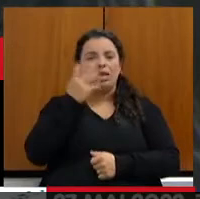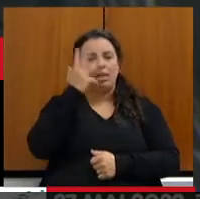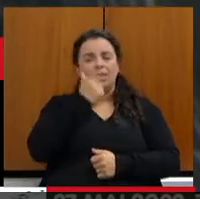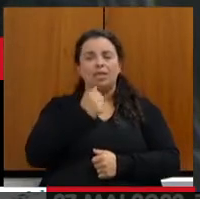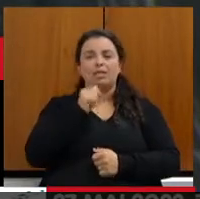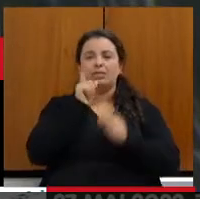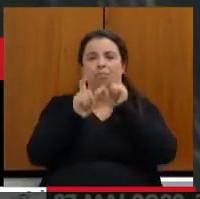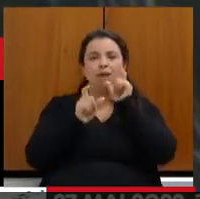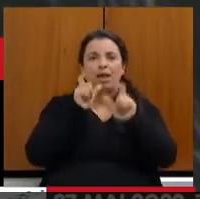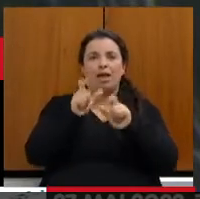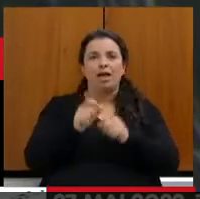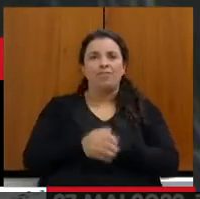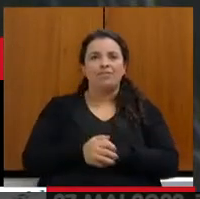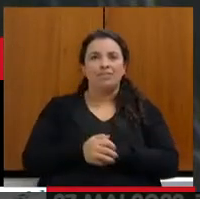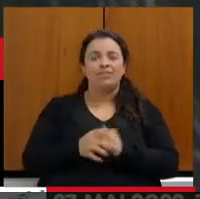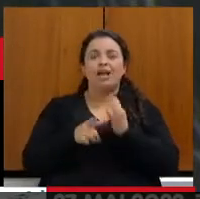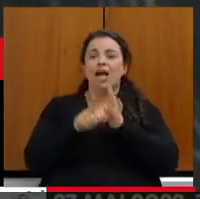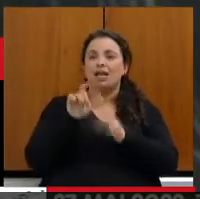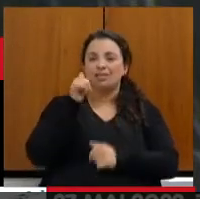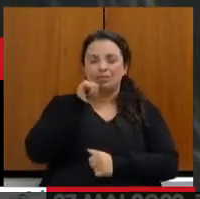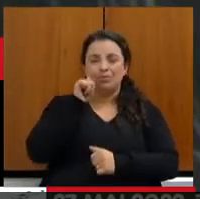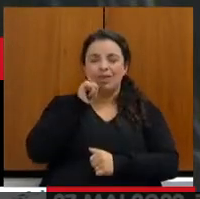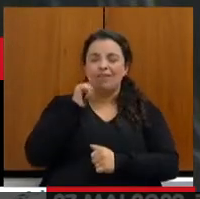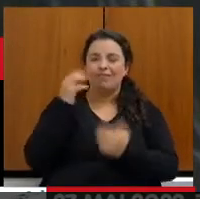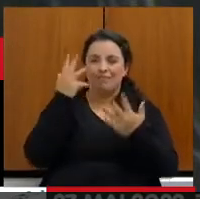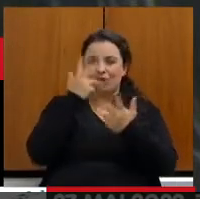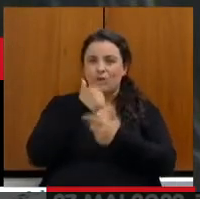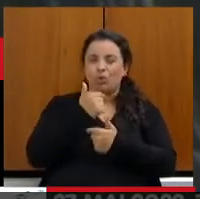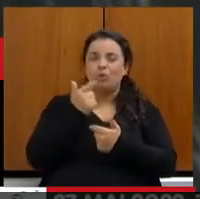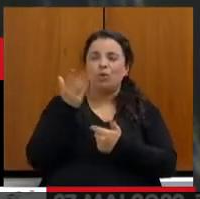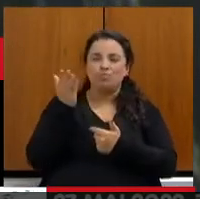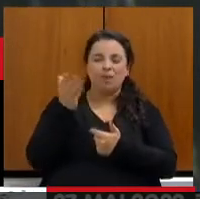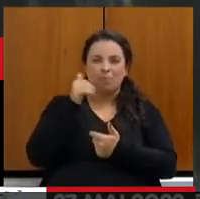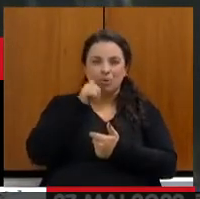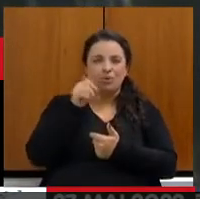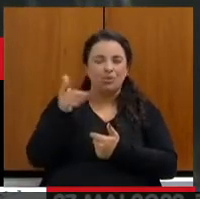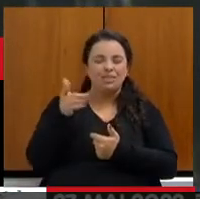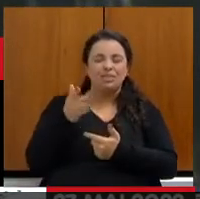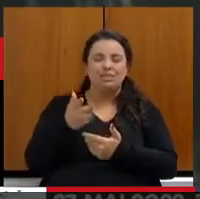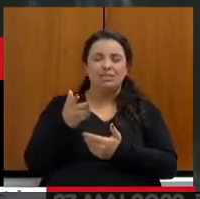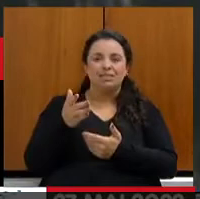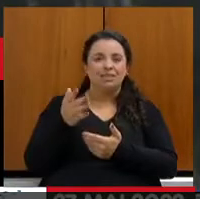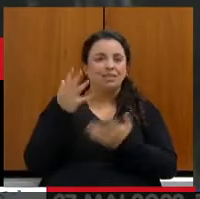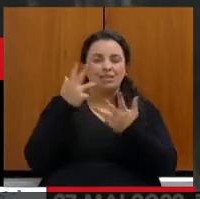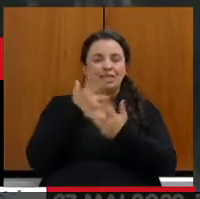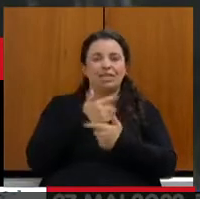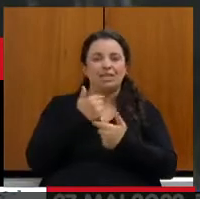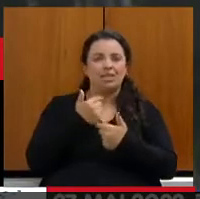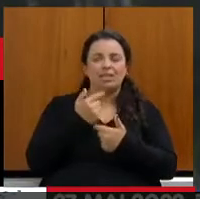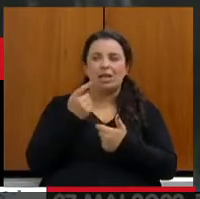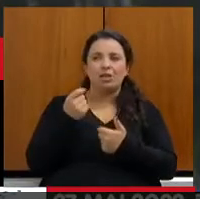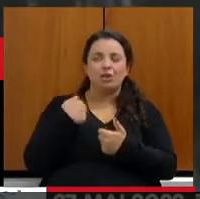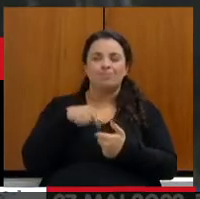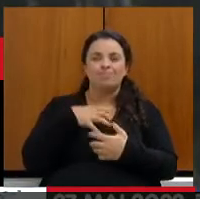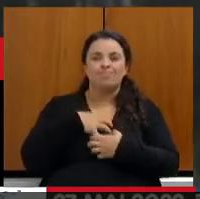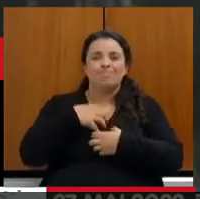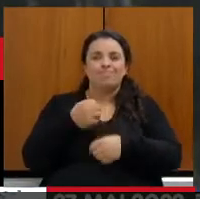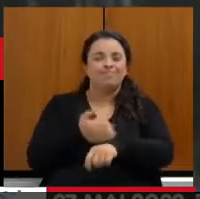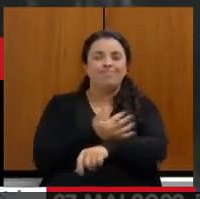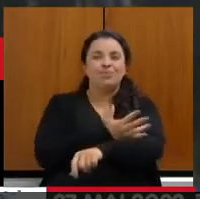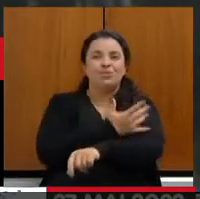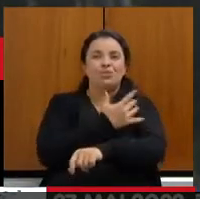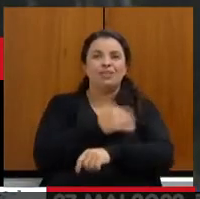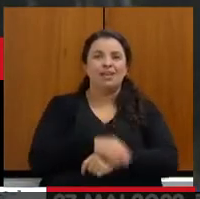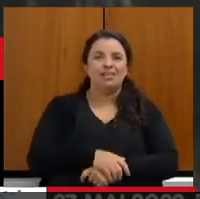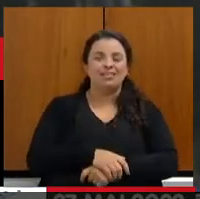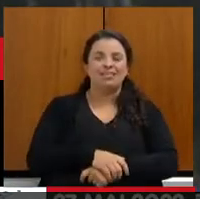igualzinha aquela moça falou que deixou a gente tá emocionada né ver aquela senhora lá na maquina